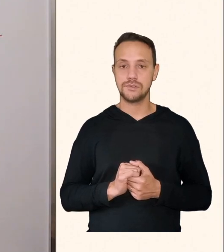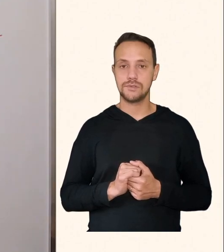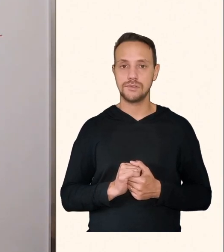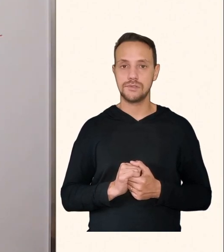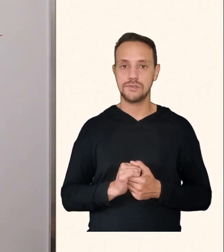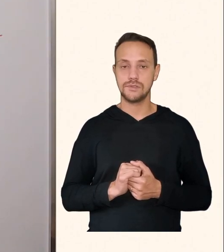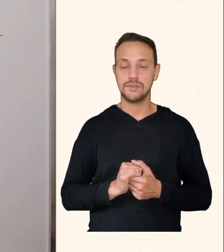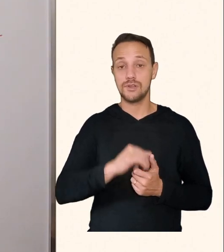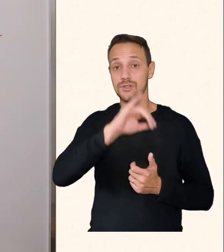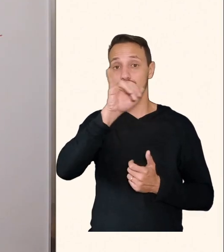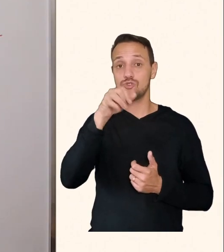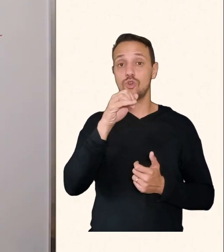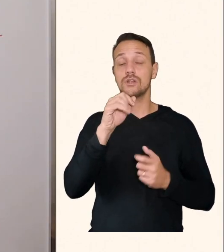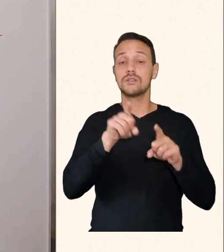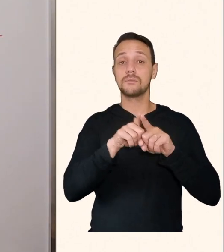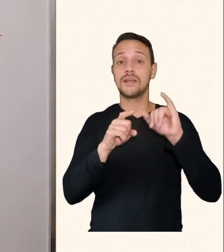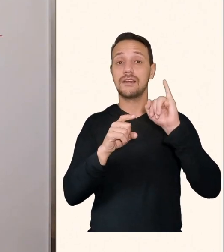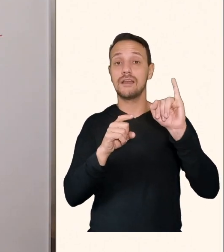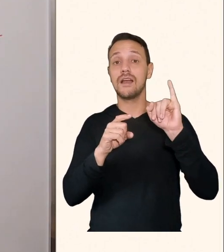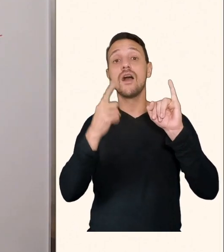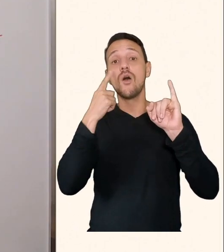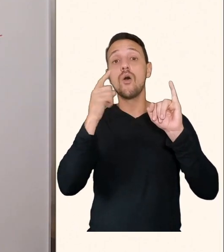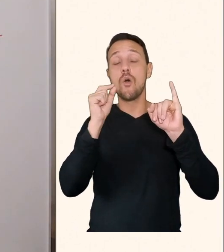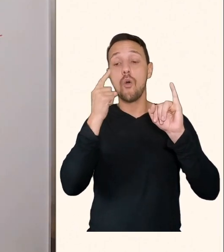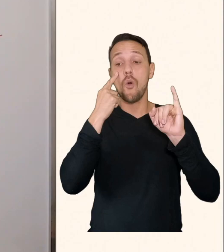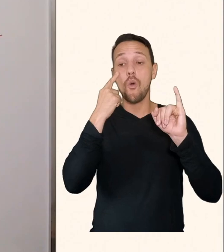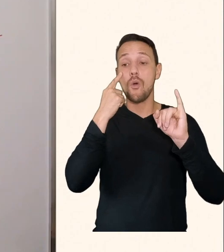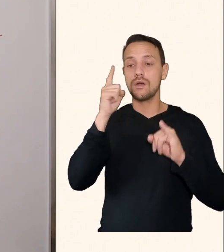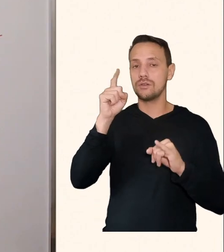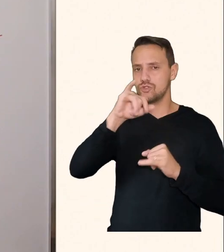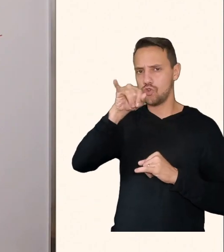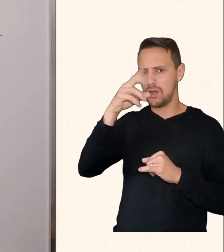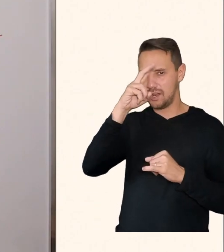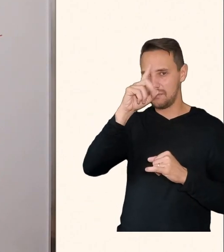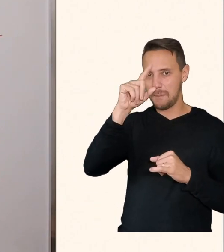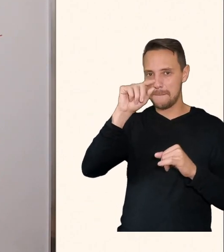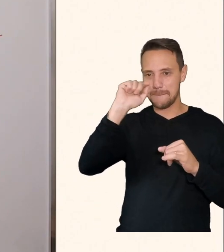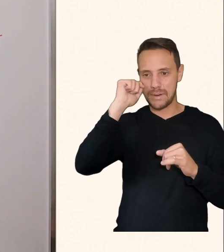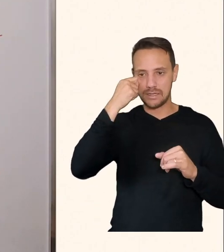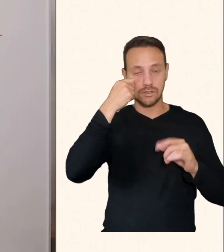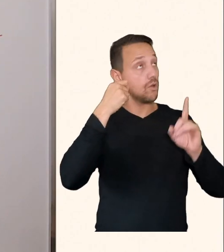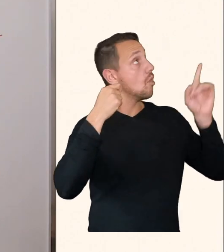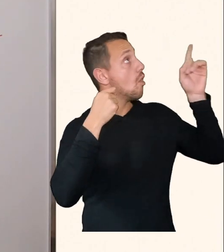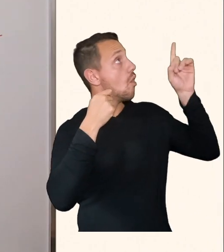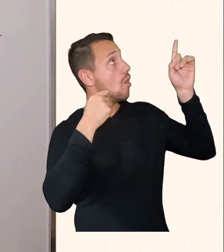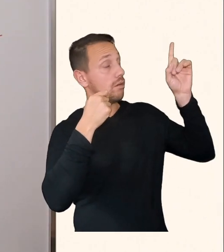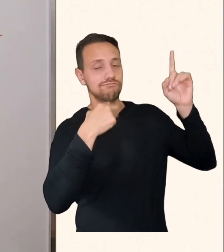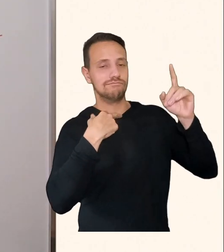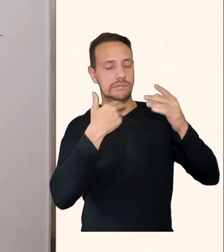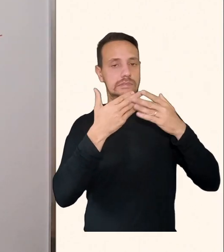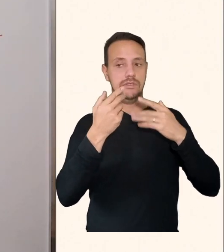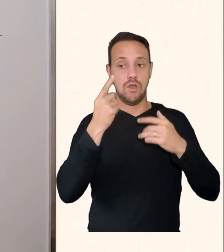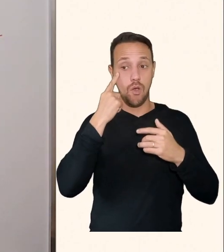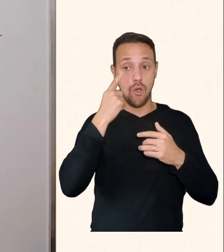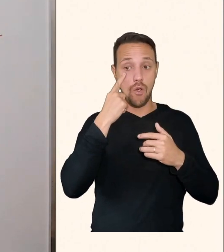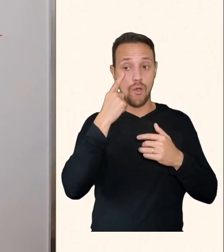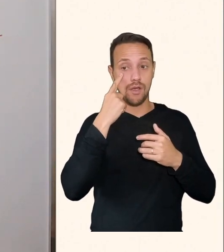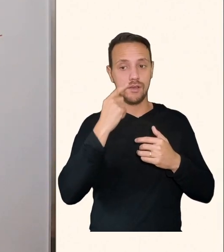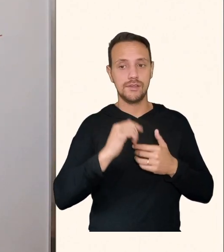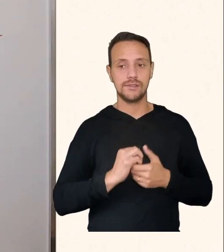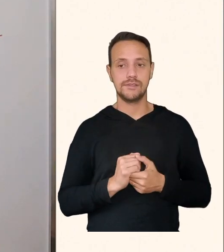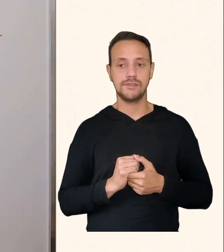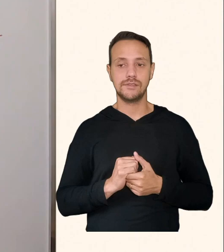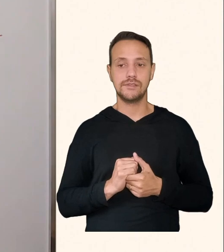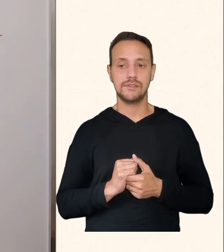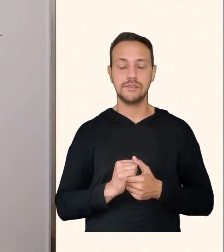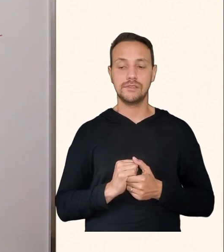Beleza? J com I. J aqui é o preto, né? Nosso J é o preto. Precisa voltar sempre para não se perder. J é o preto.